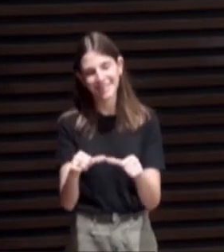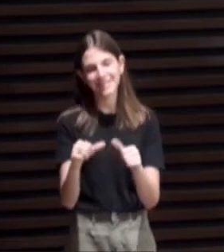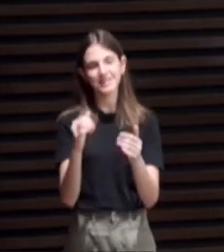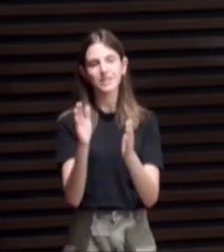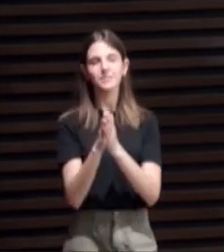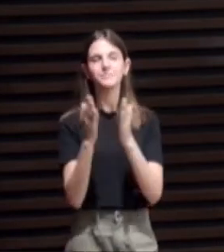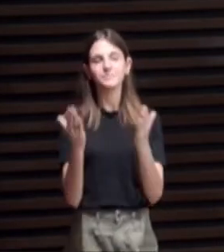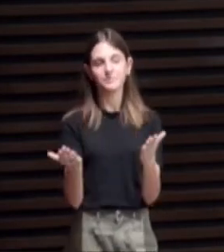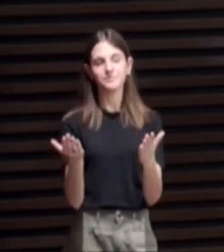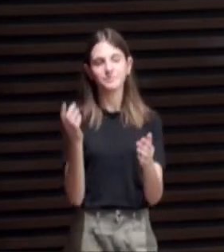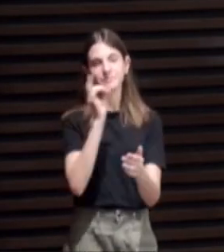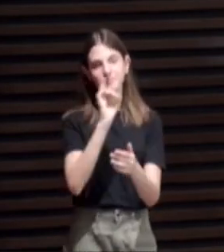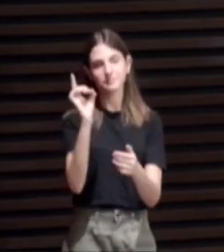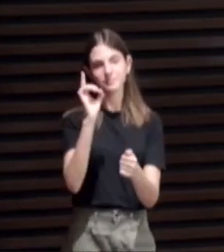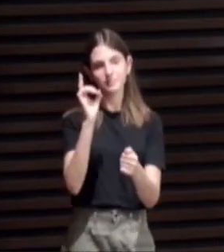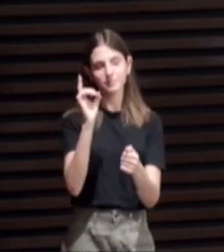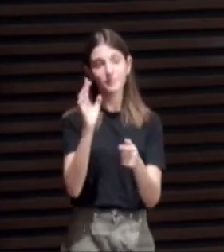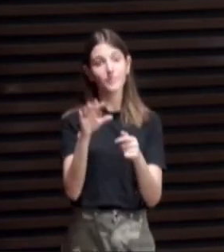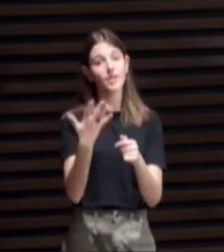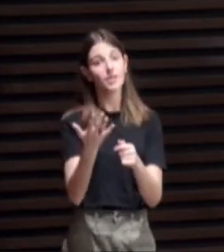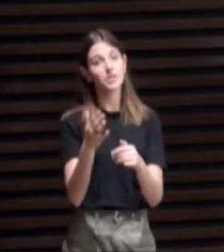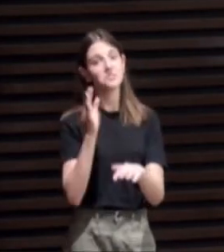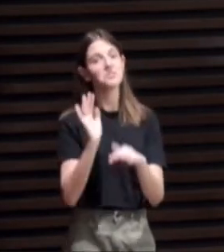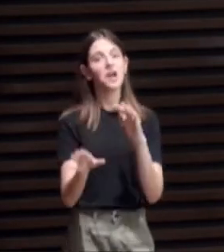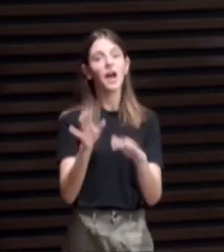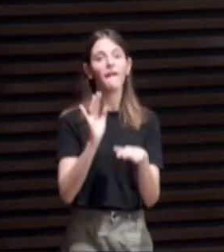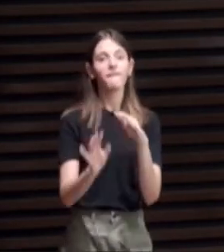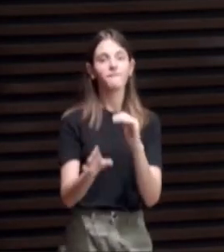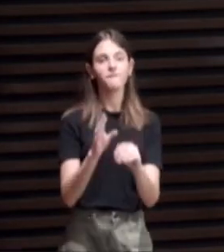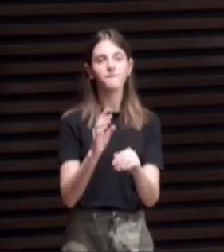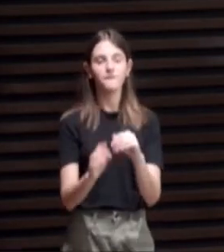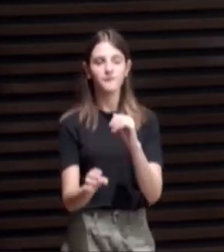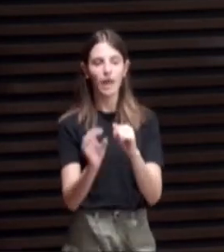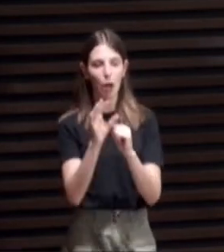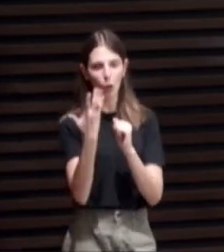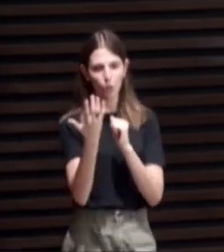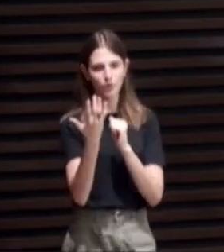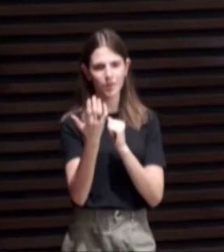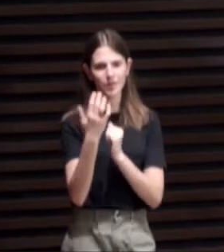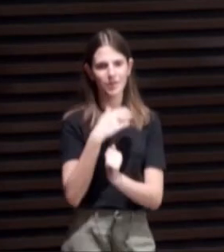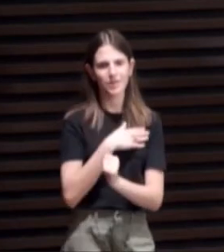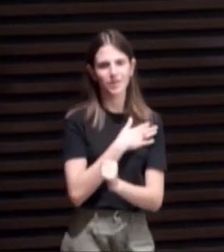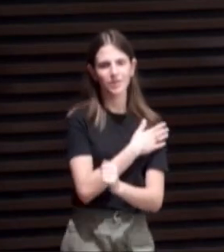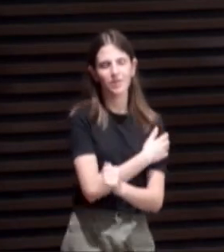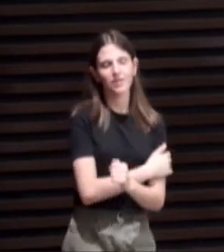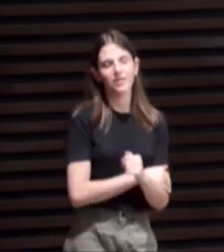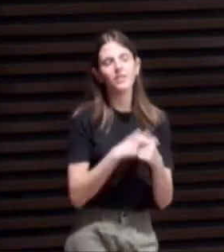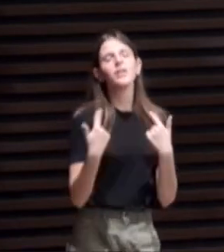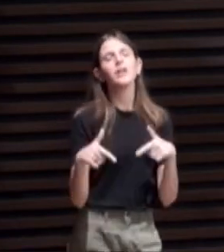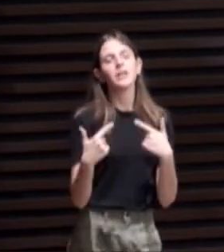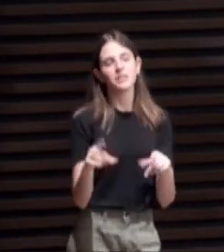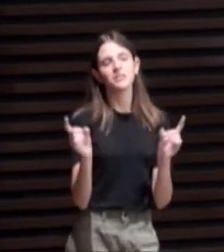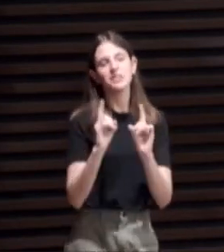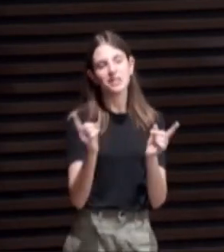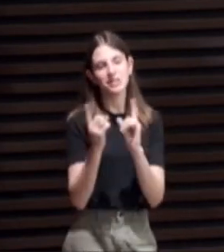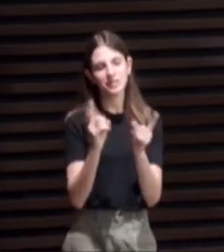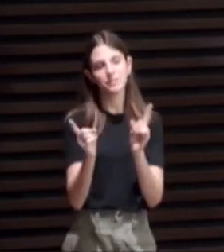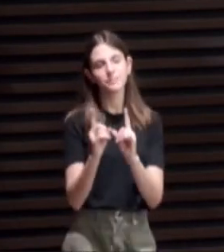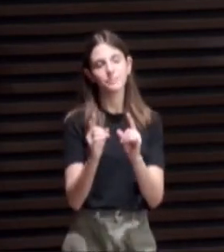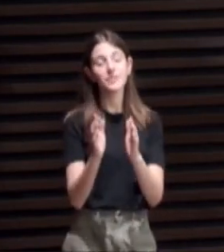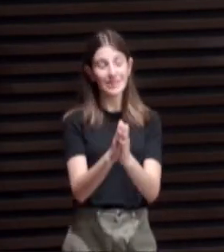que é o problema. Então, às vezes fica uma situação do tipo, isso é chatice de calvinismo. Não, isso é o que está na Bíblia. Esse é o